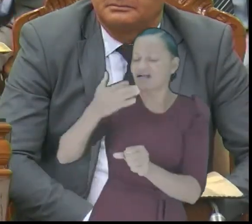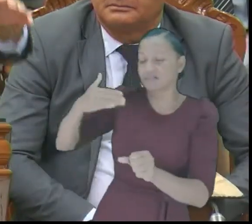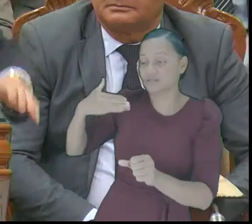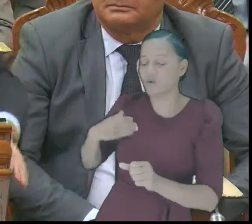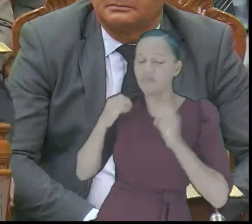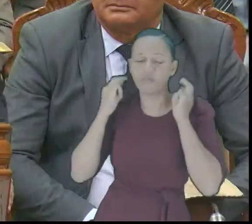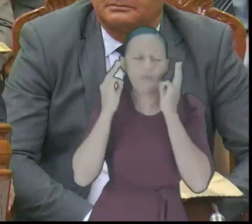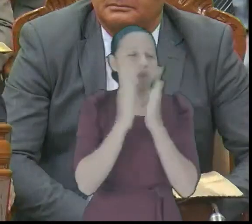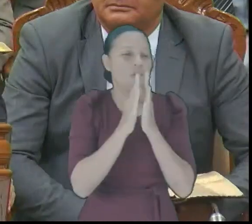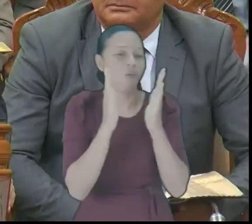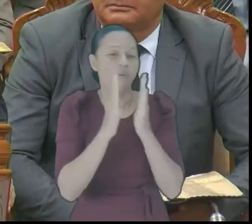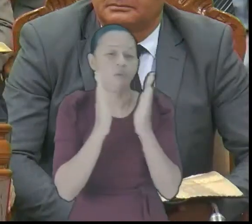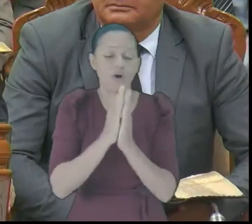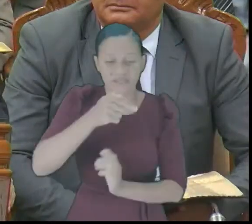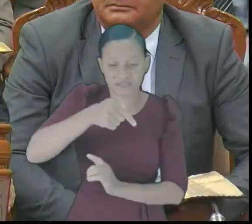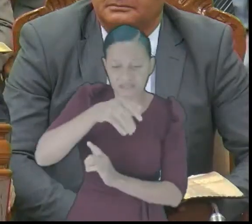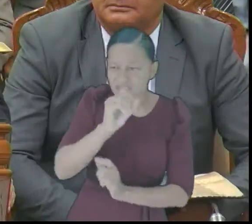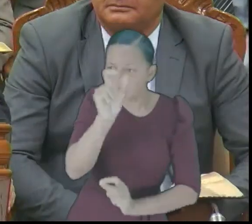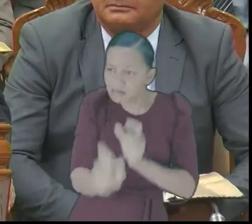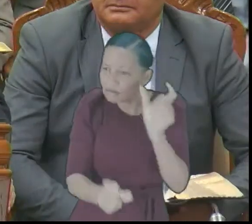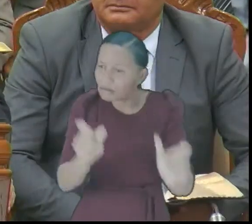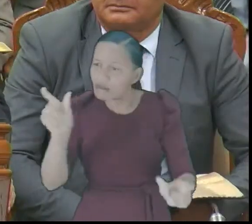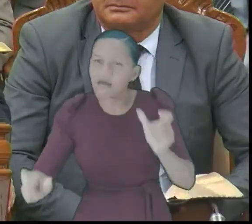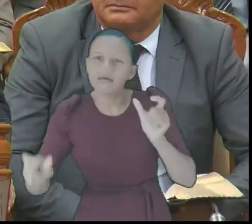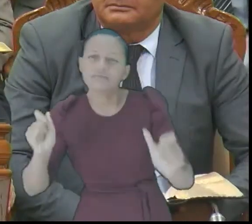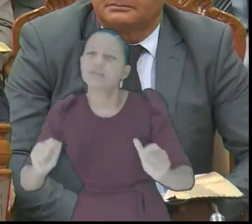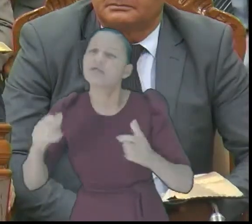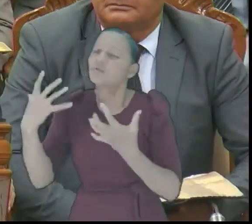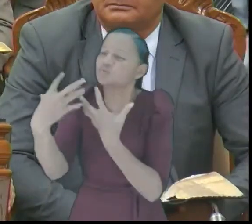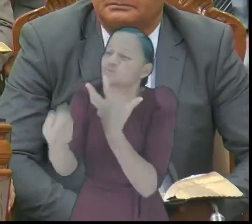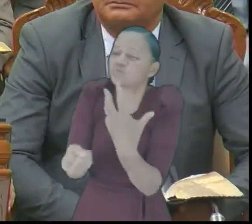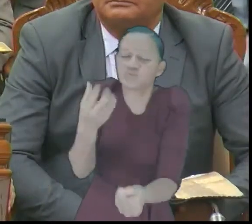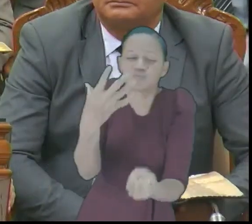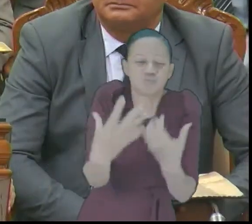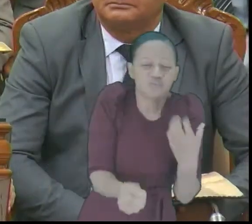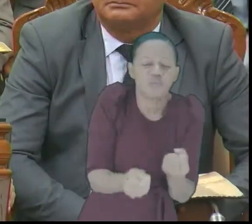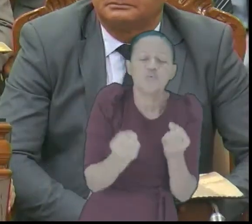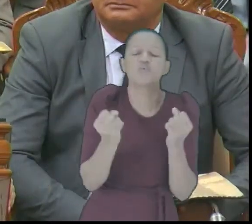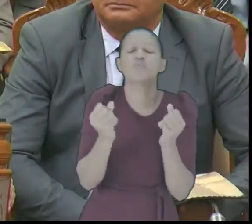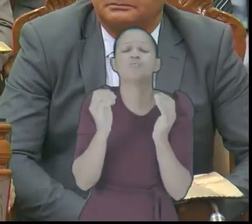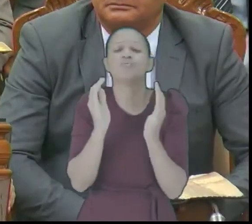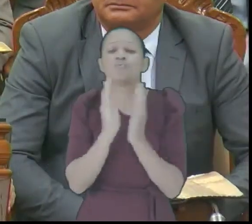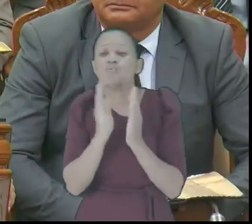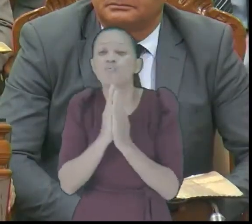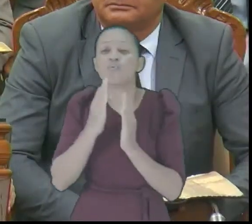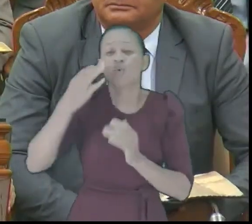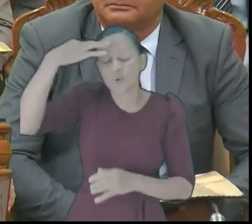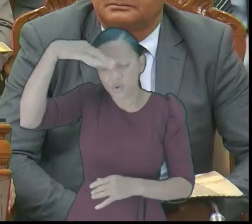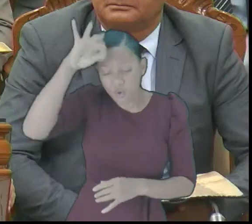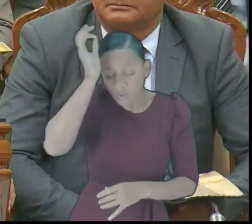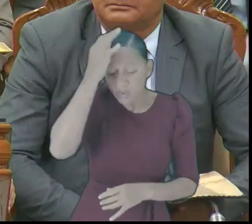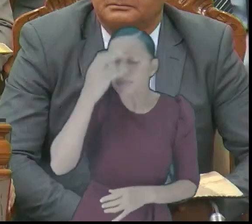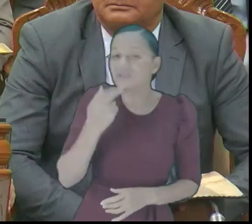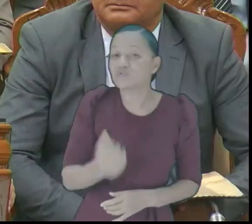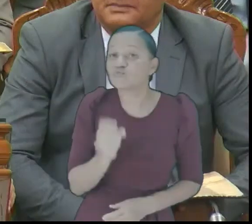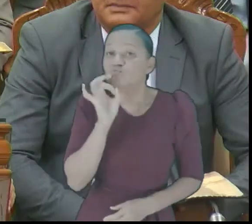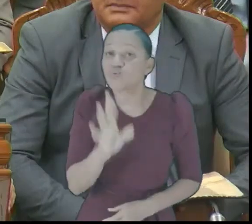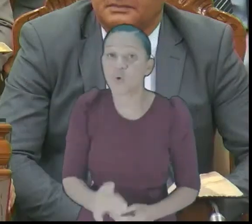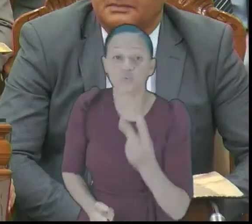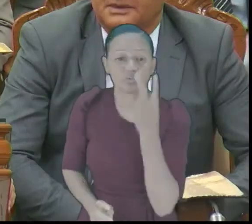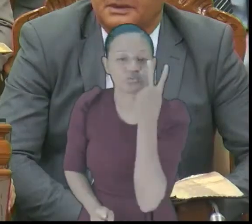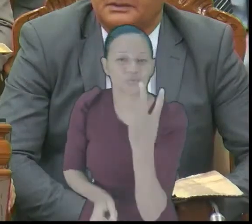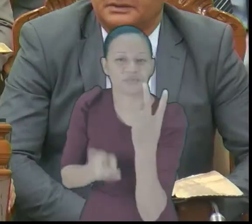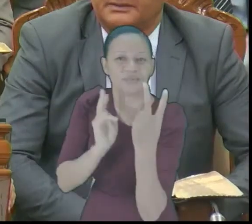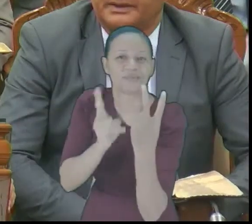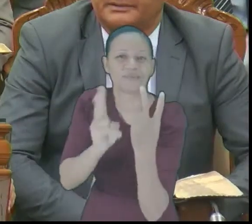70 recebessem o Espírito Santo, somente 2 continuaram profetizando. Quem lembra disso? Quem lembra